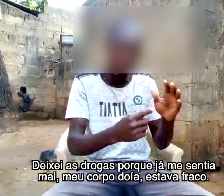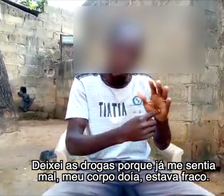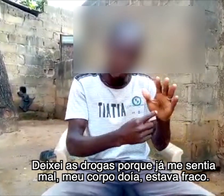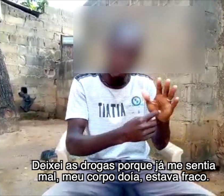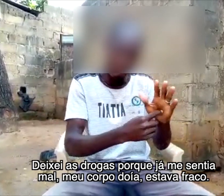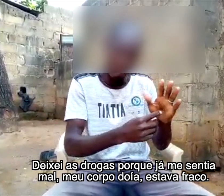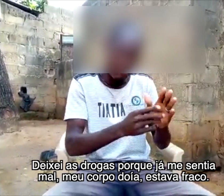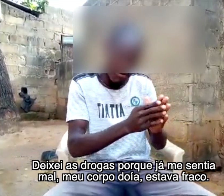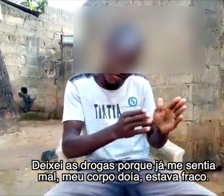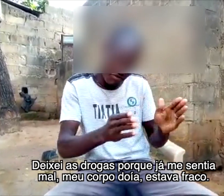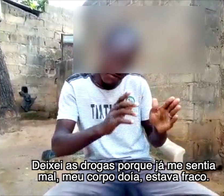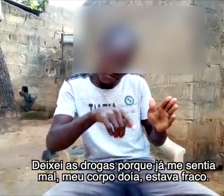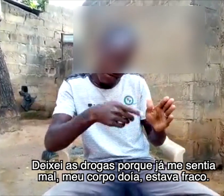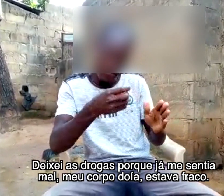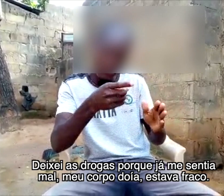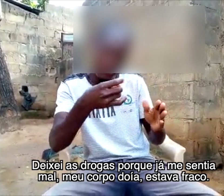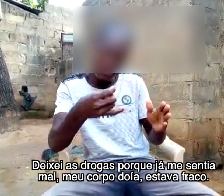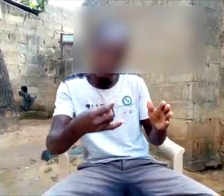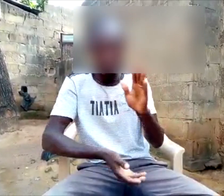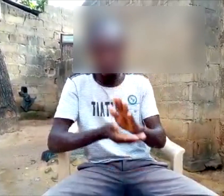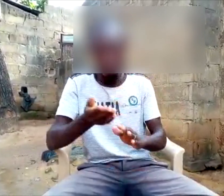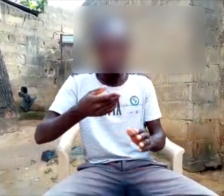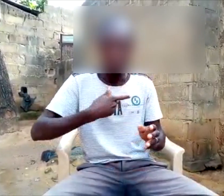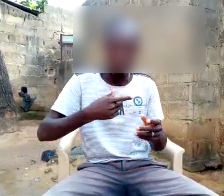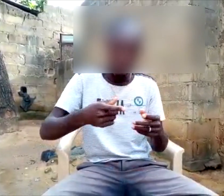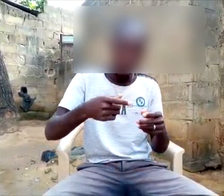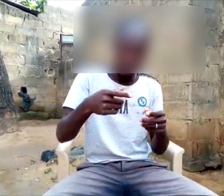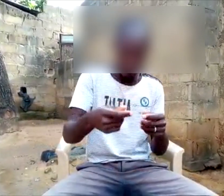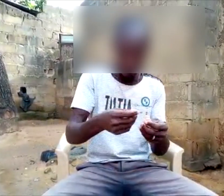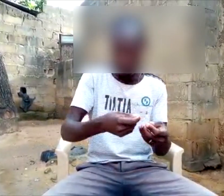doía. Estava fraco.